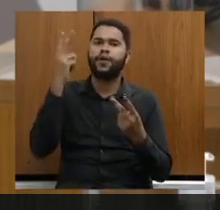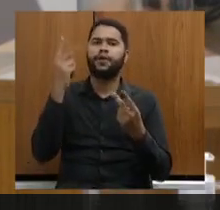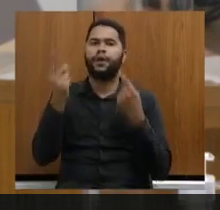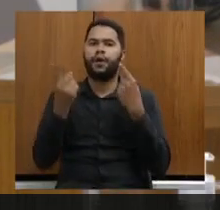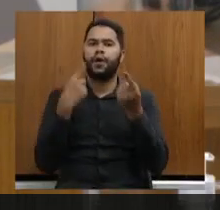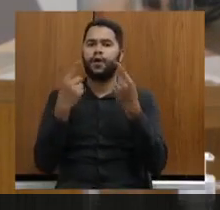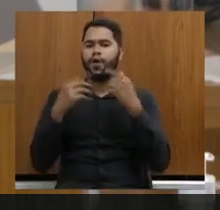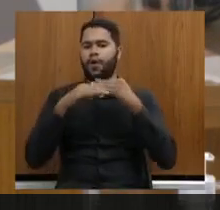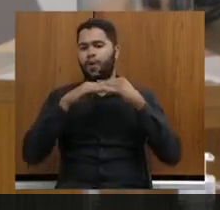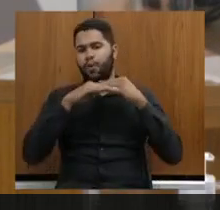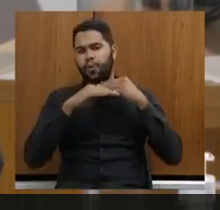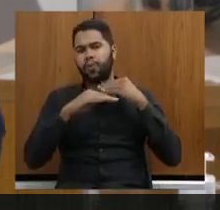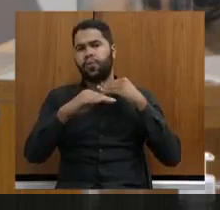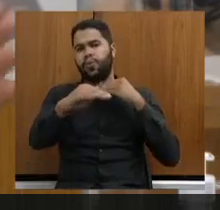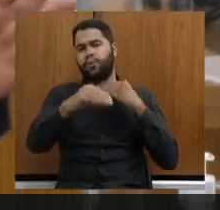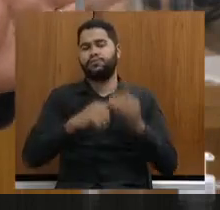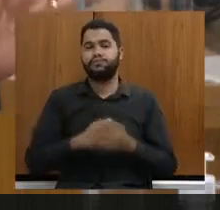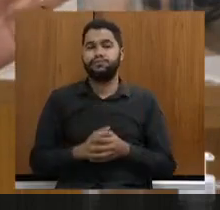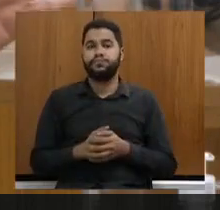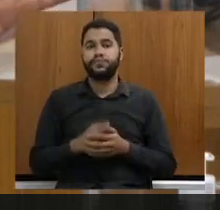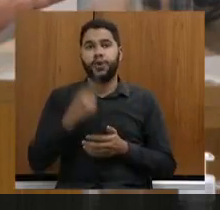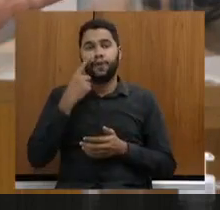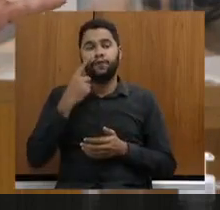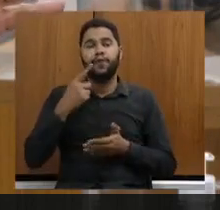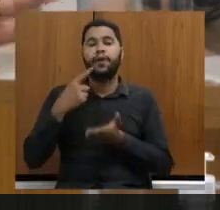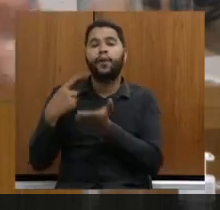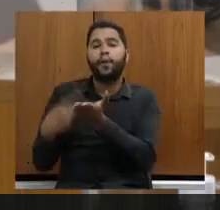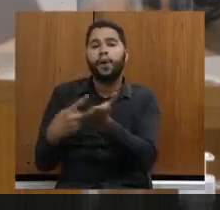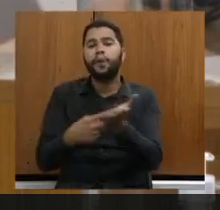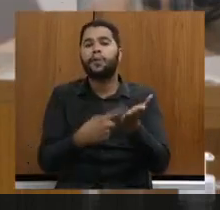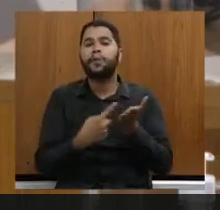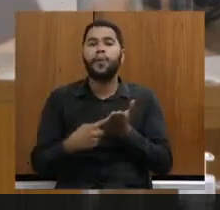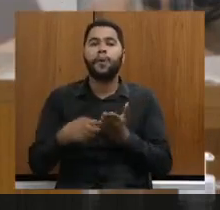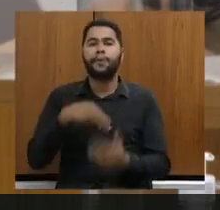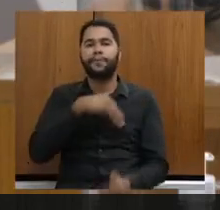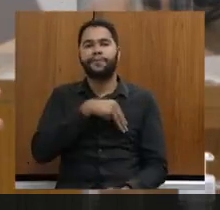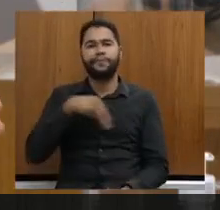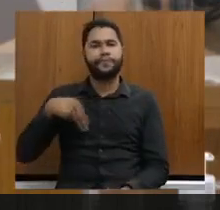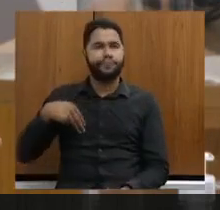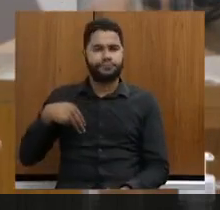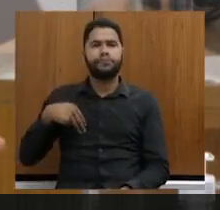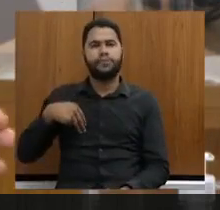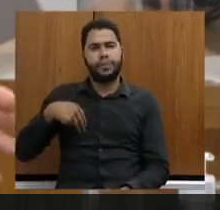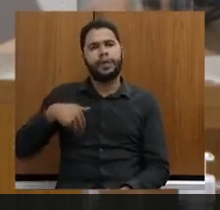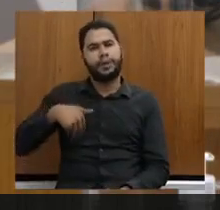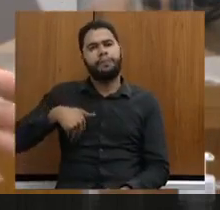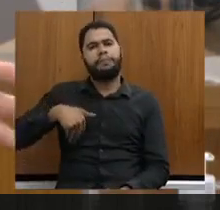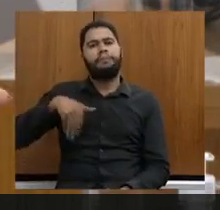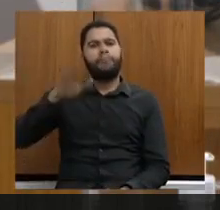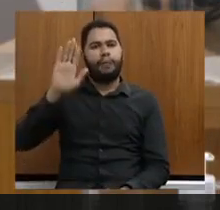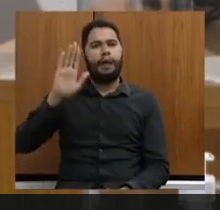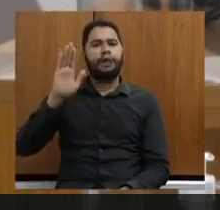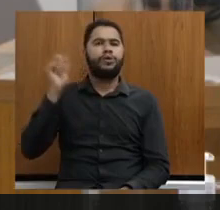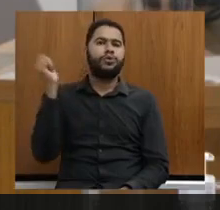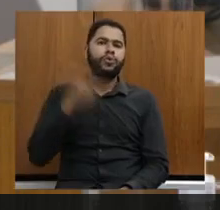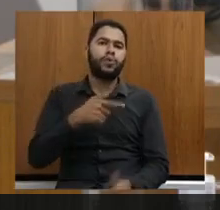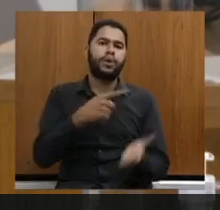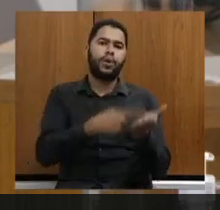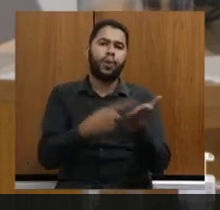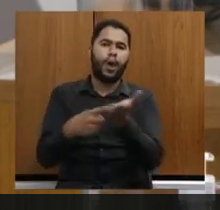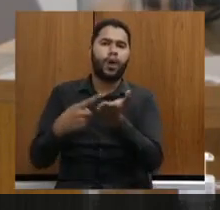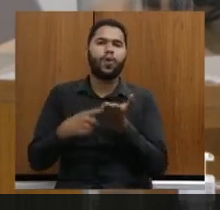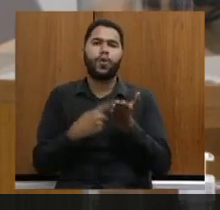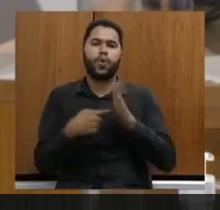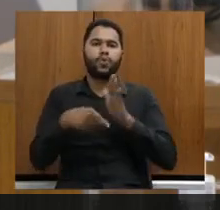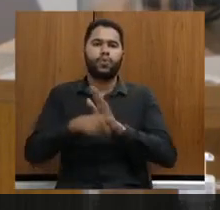rodovias uma parte dele né e ver aí o acordo de Mariana é muito maior do que o acordo da